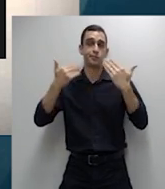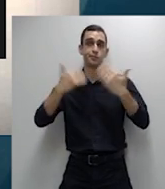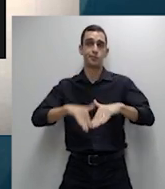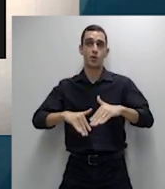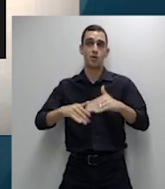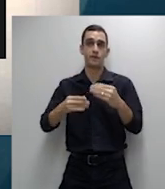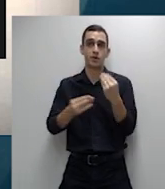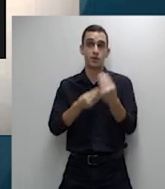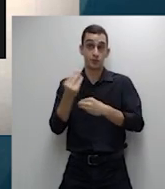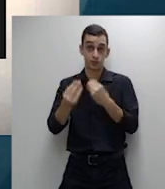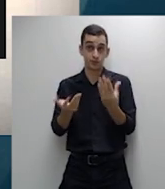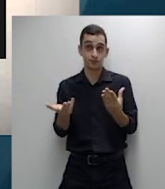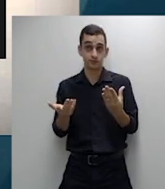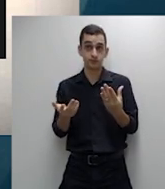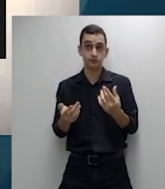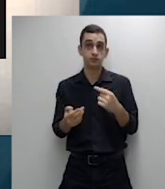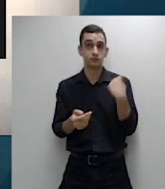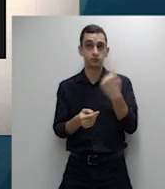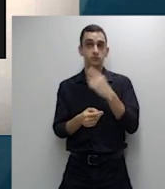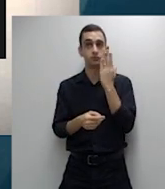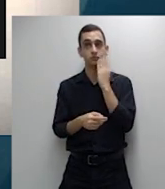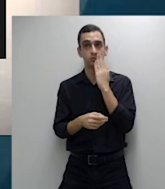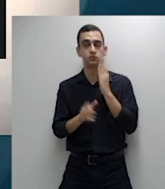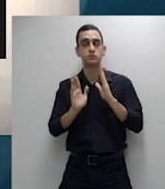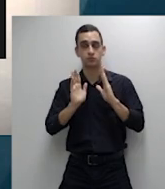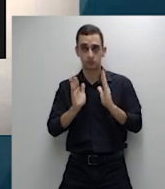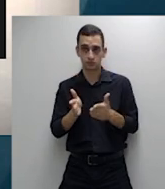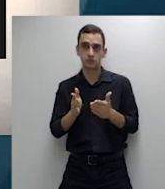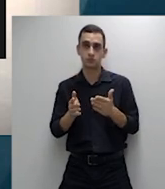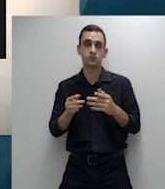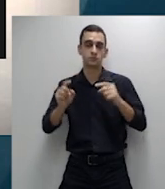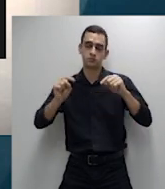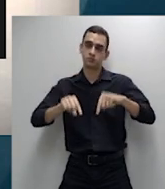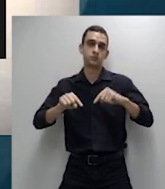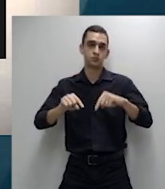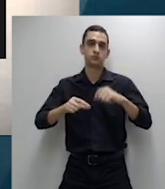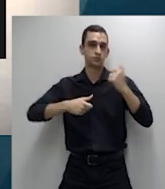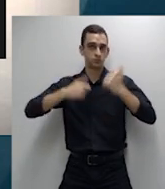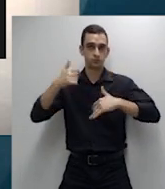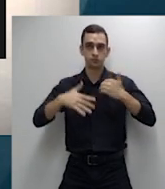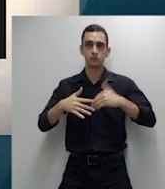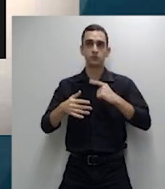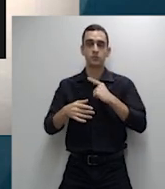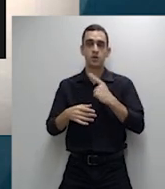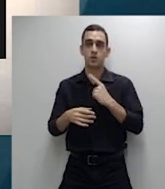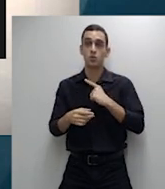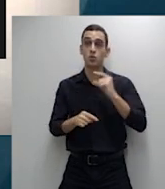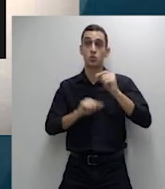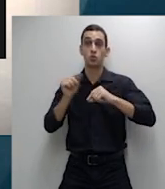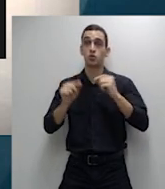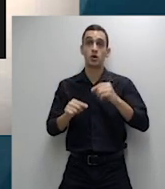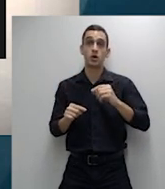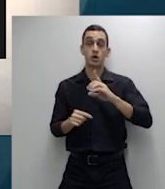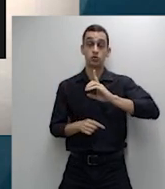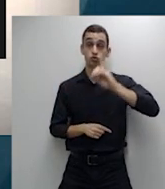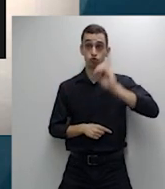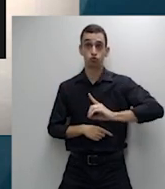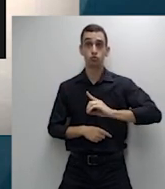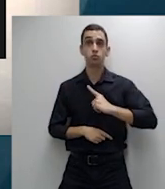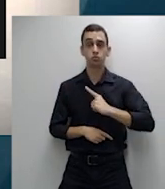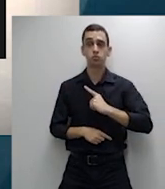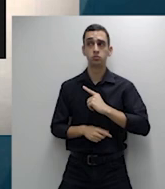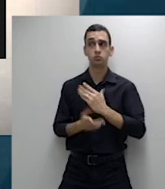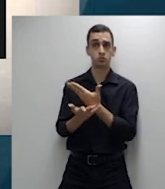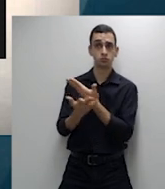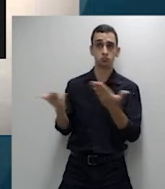para lembrar vossas excelências nós tivemos aqui é a indicação de que o direito faz e seria cobrado de forma